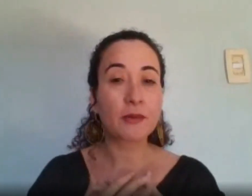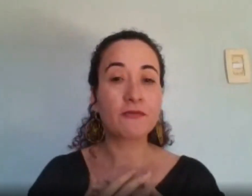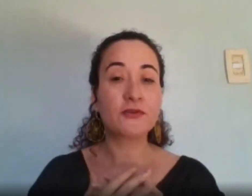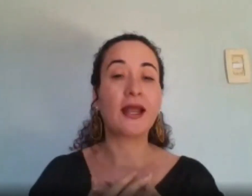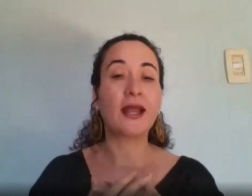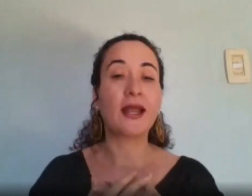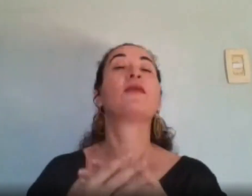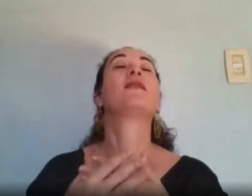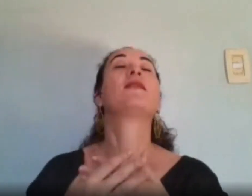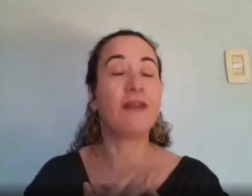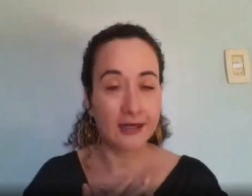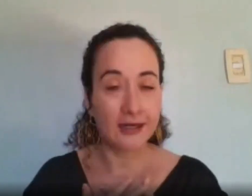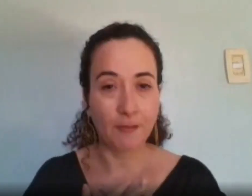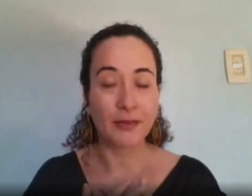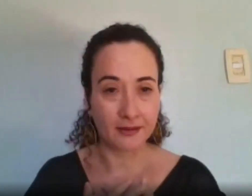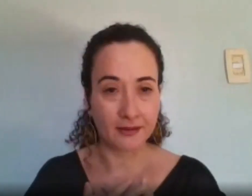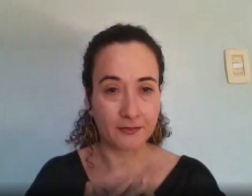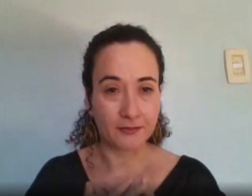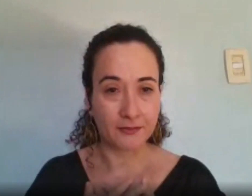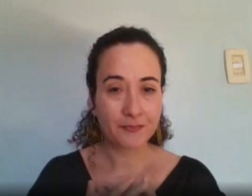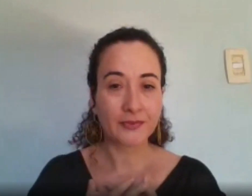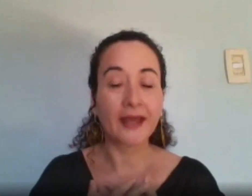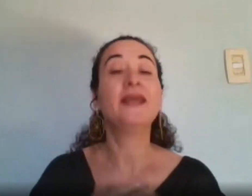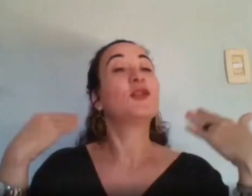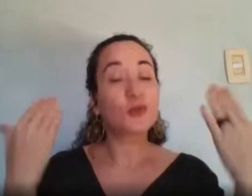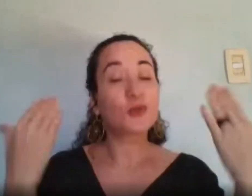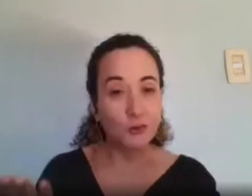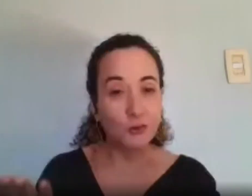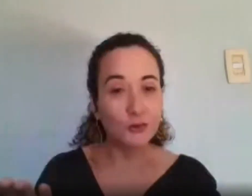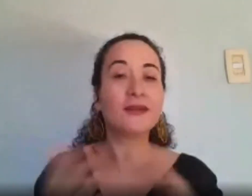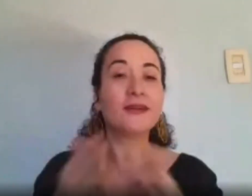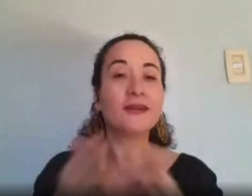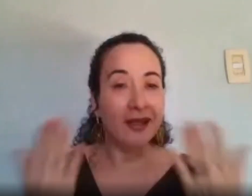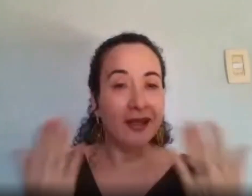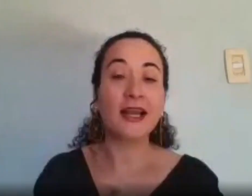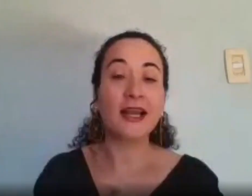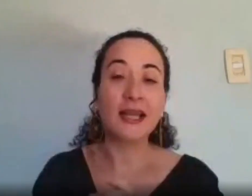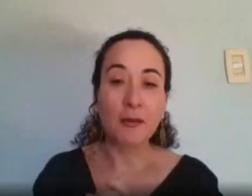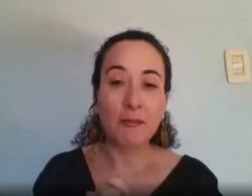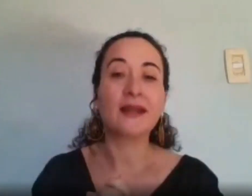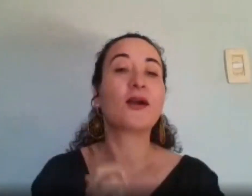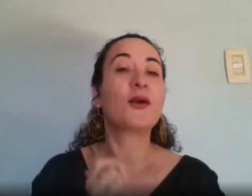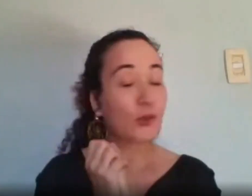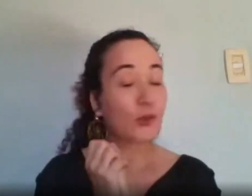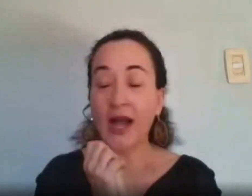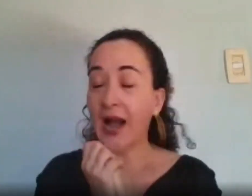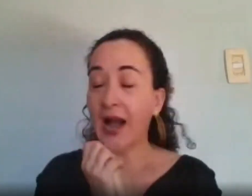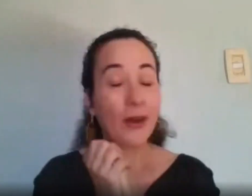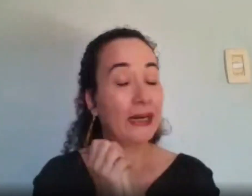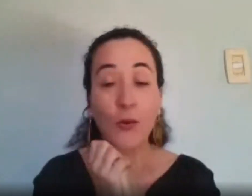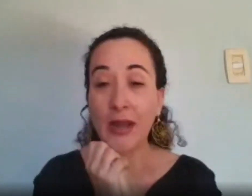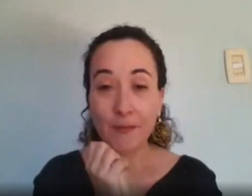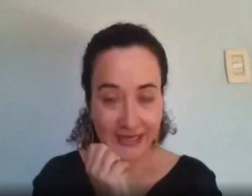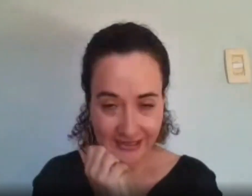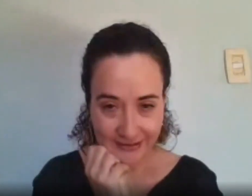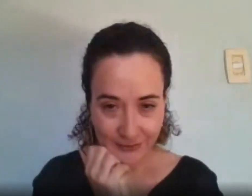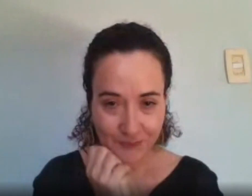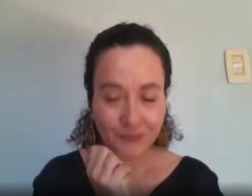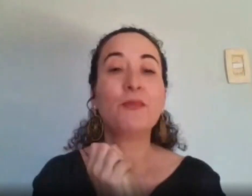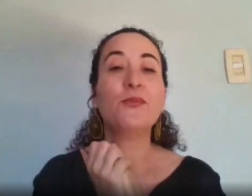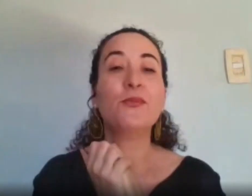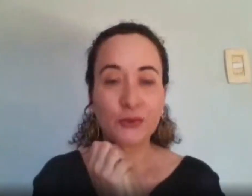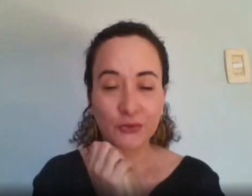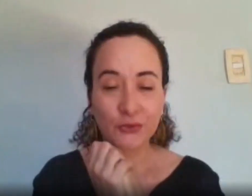para a minha vida profissional, vale a pena, né? Tudo, né, vale a pena quando a alma não é